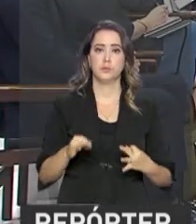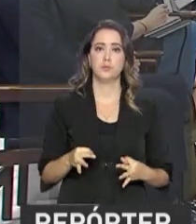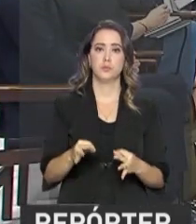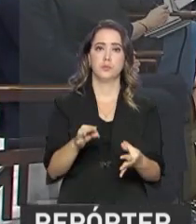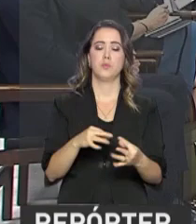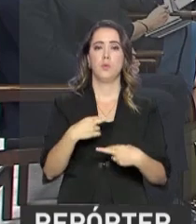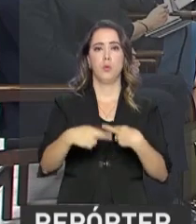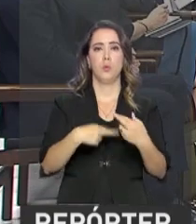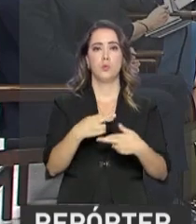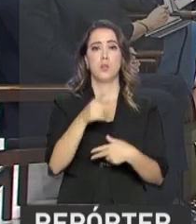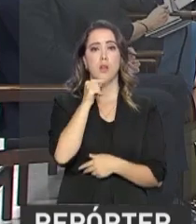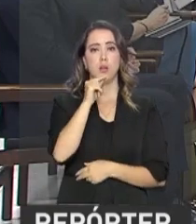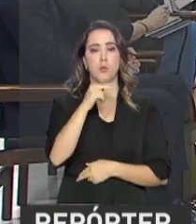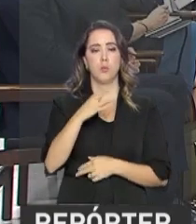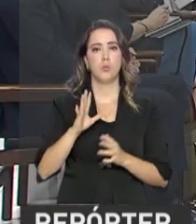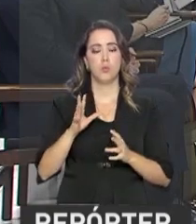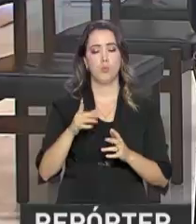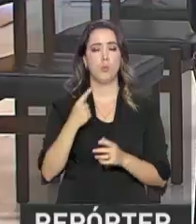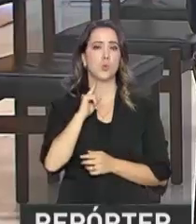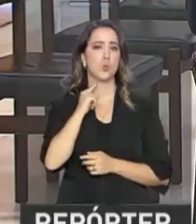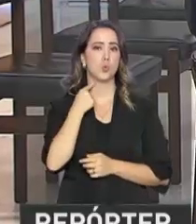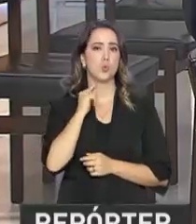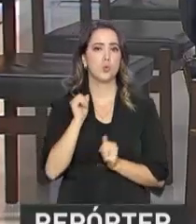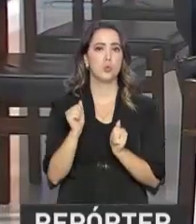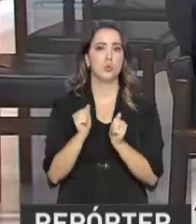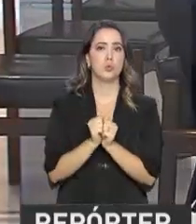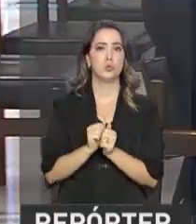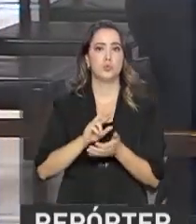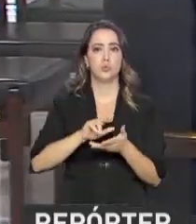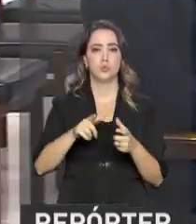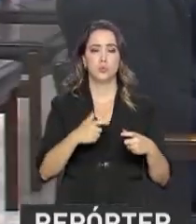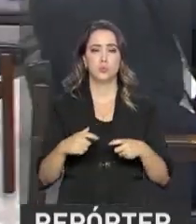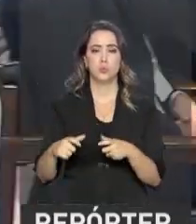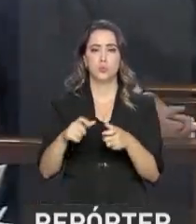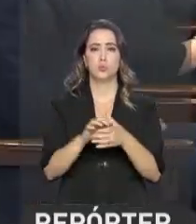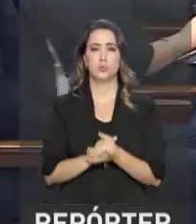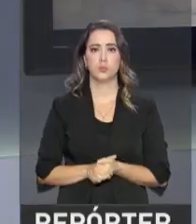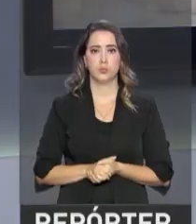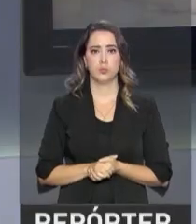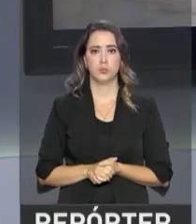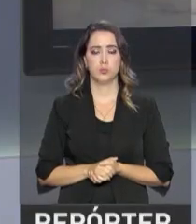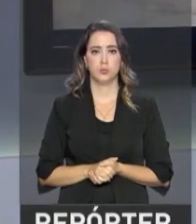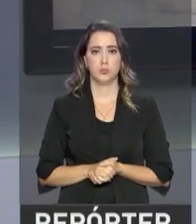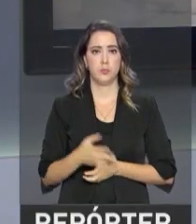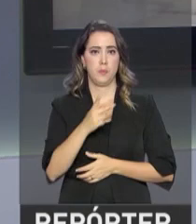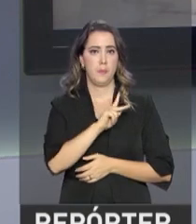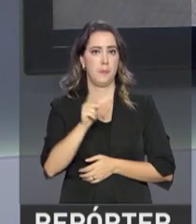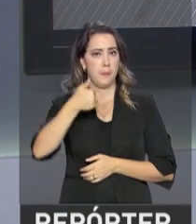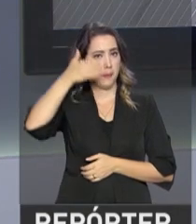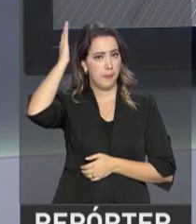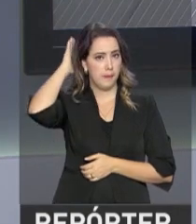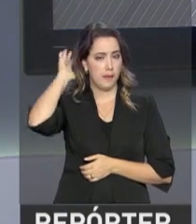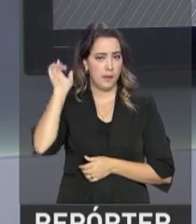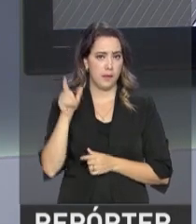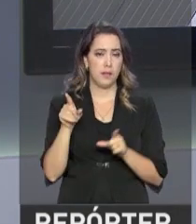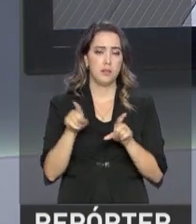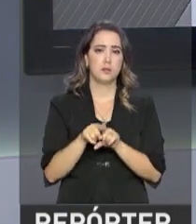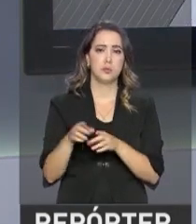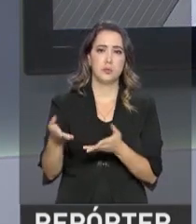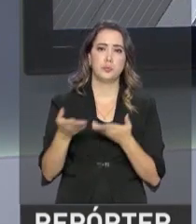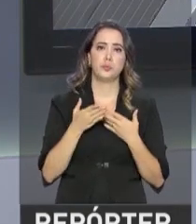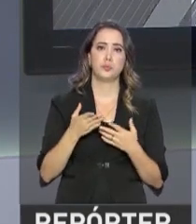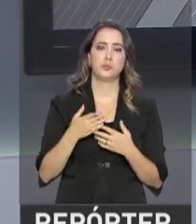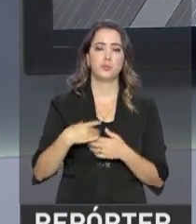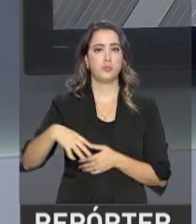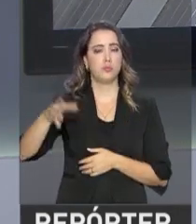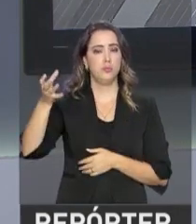utiliza água e esgoto com o uso de algas nas estações de tratamento o presidente temer também recebeu o príncipe